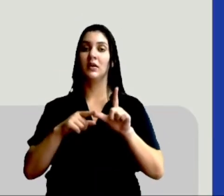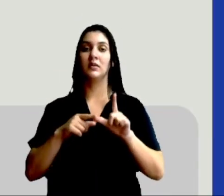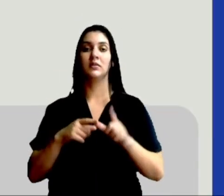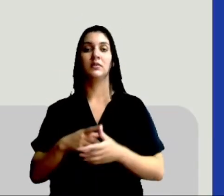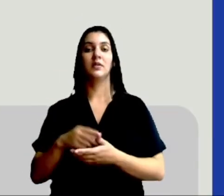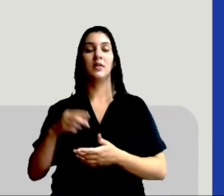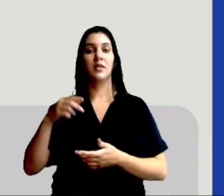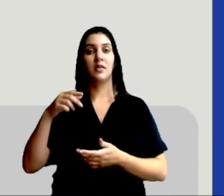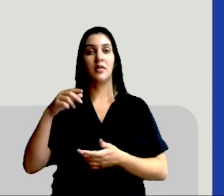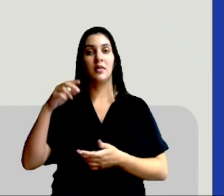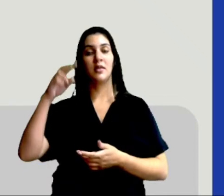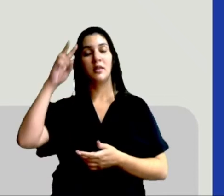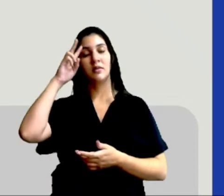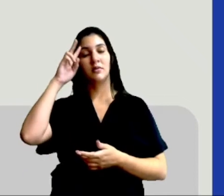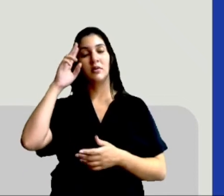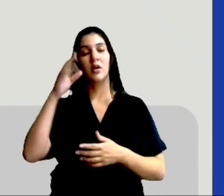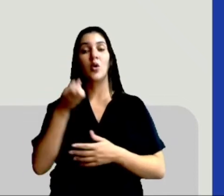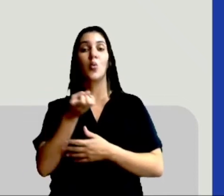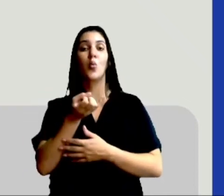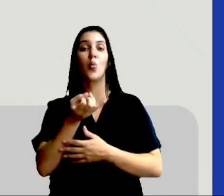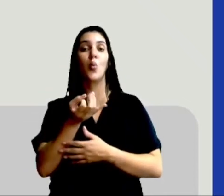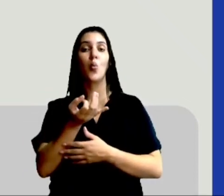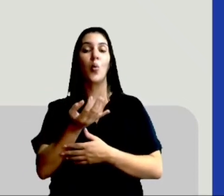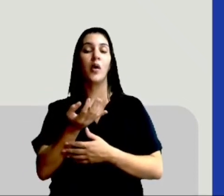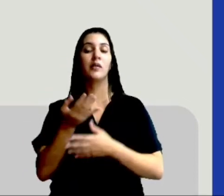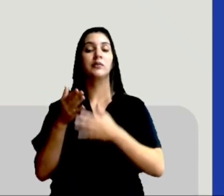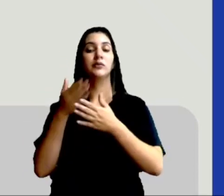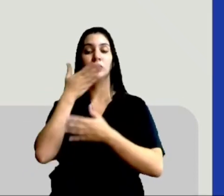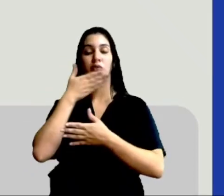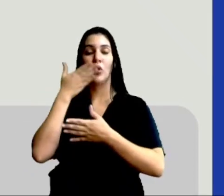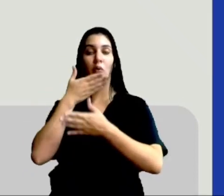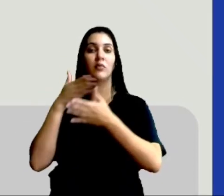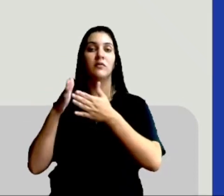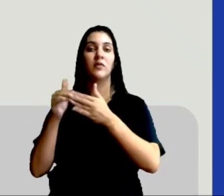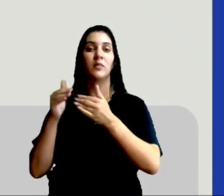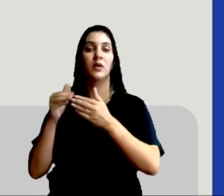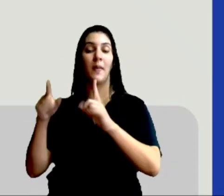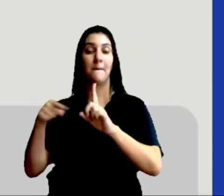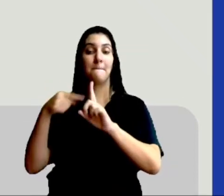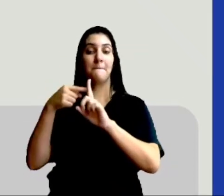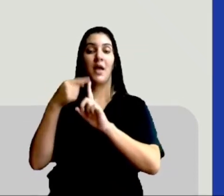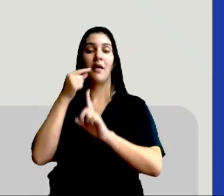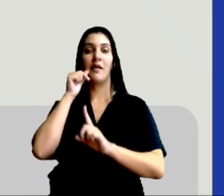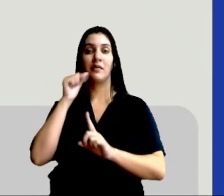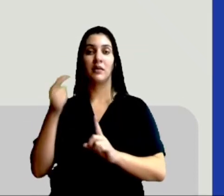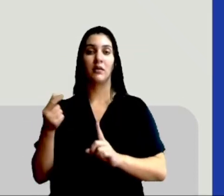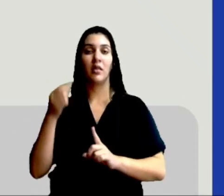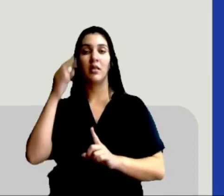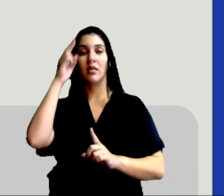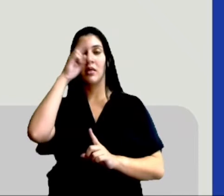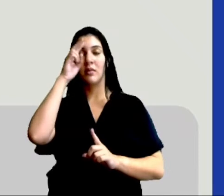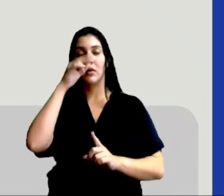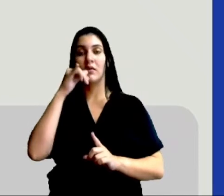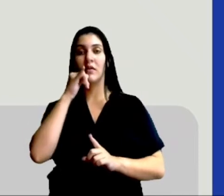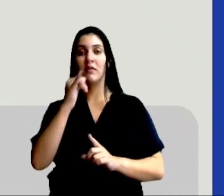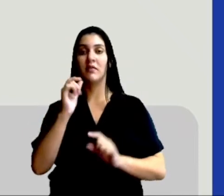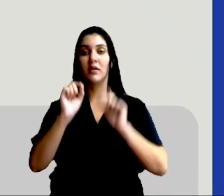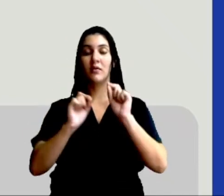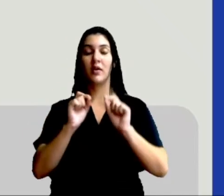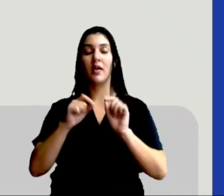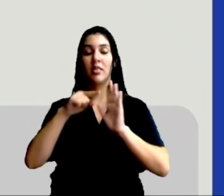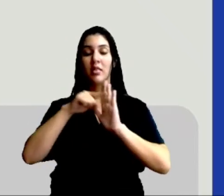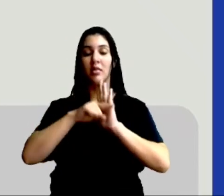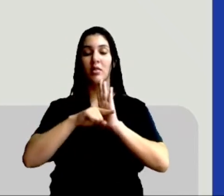C, na segunda-feira, quantos doces foram encomendados a mais que salgado? Lembra que eu falei de